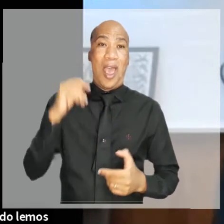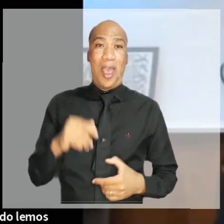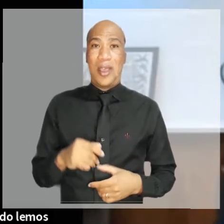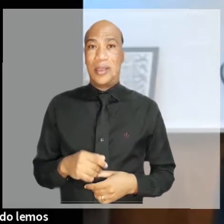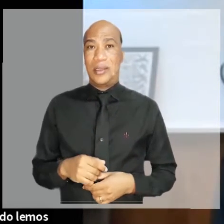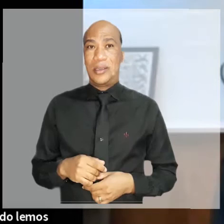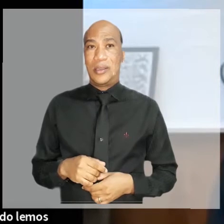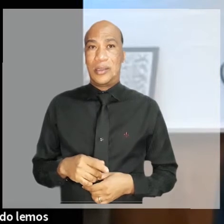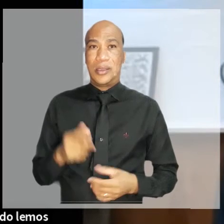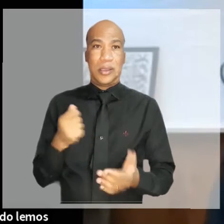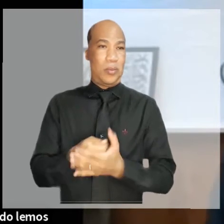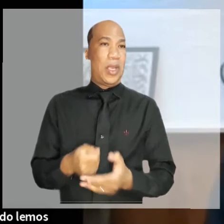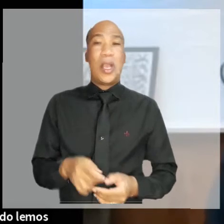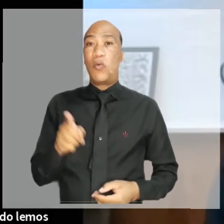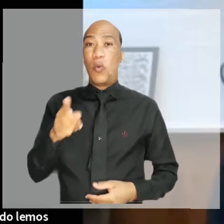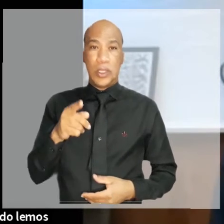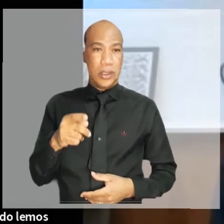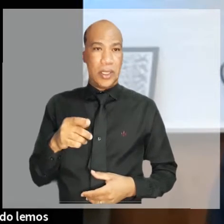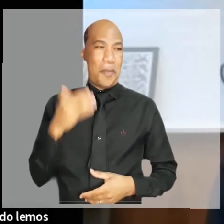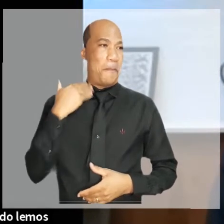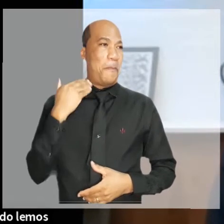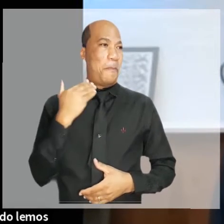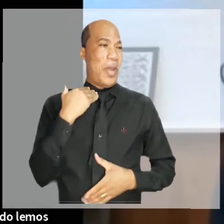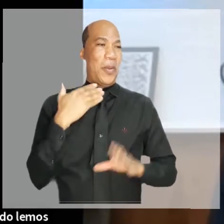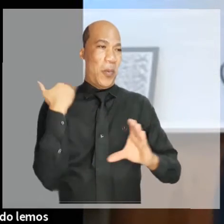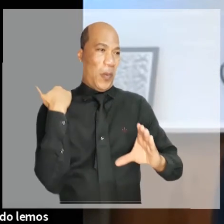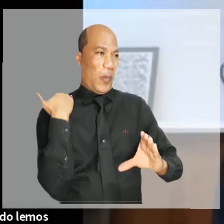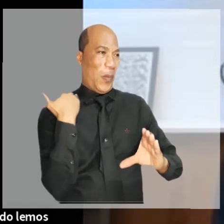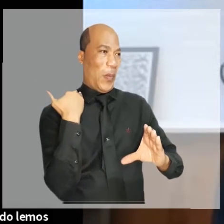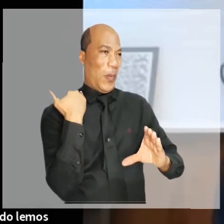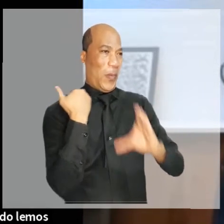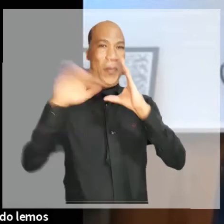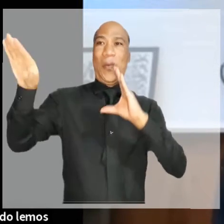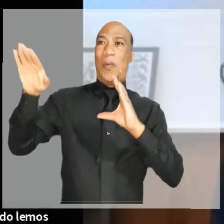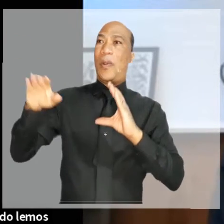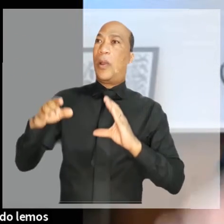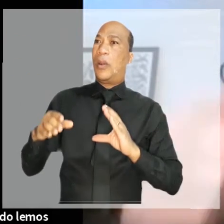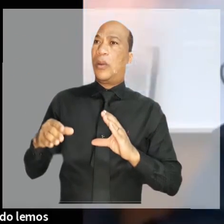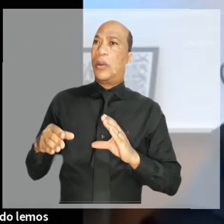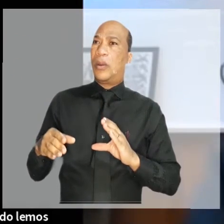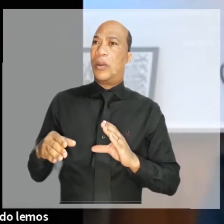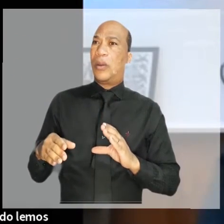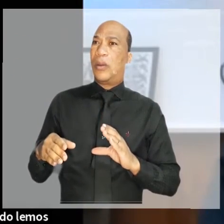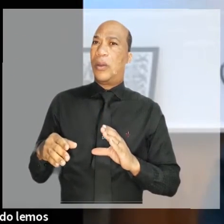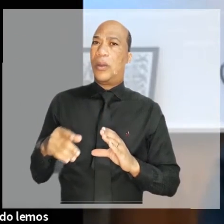a diferença, às vezes, entre ter comida na mesa ou não. Então, não dá para você pagar